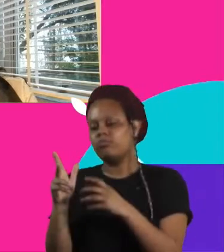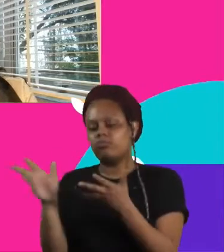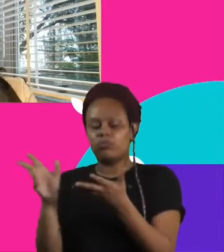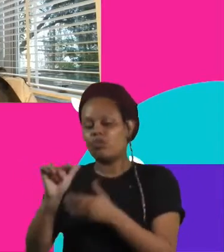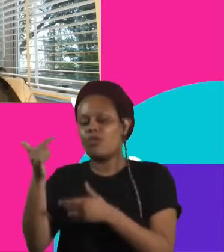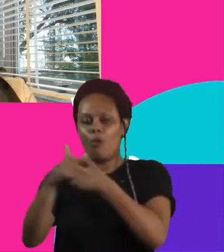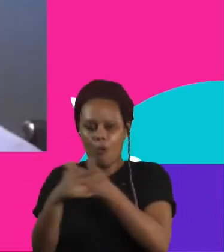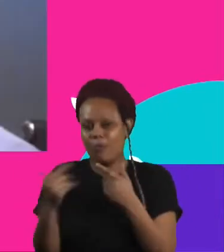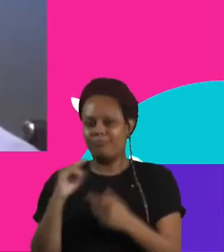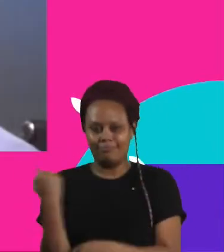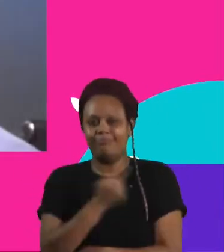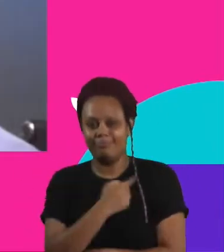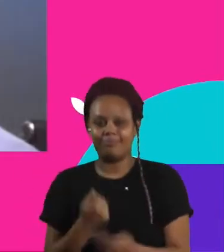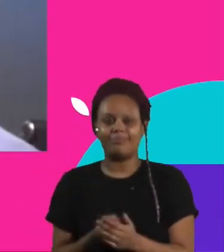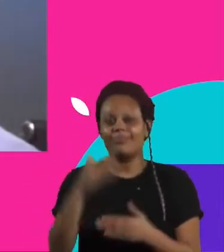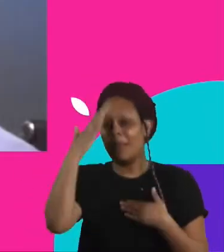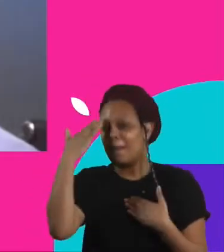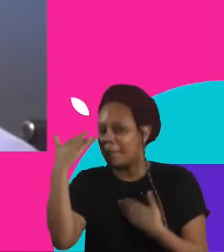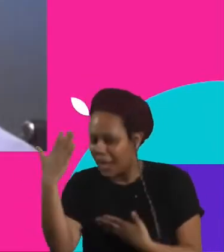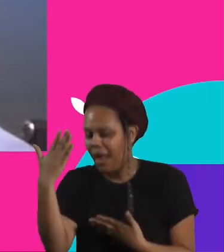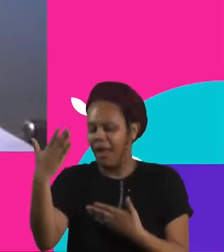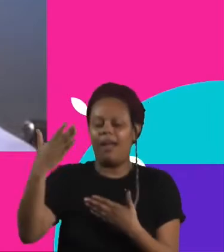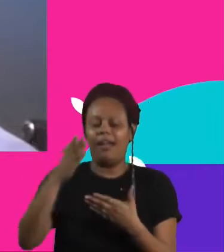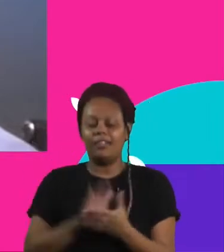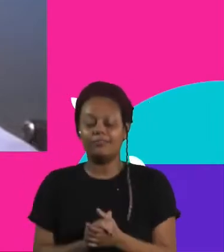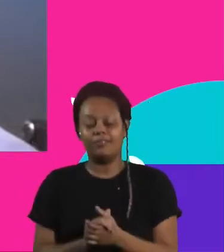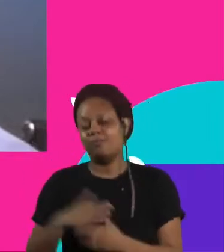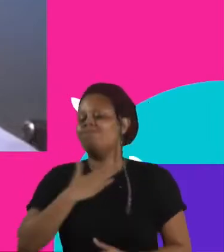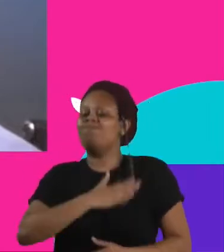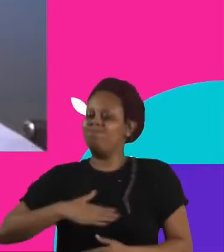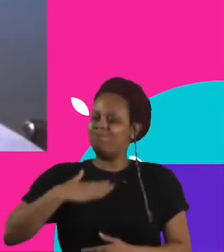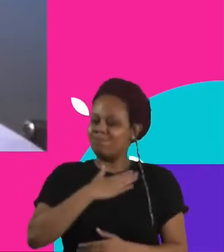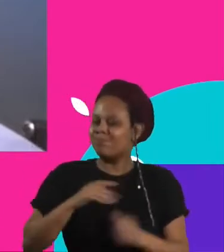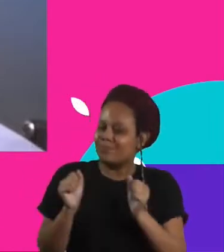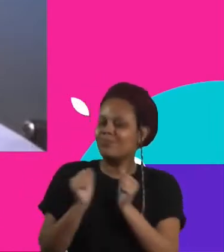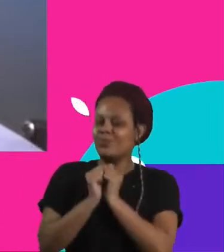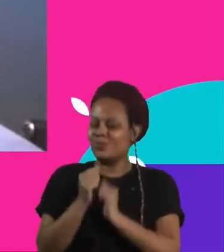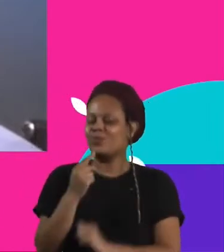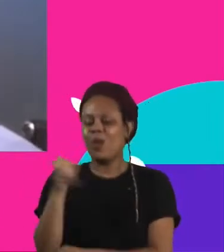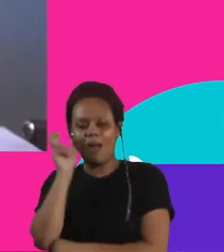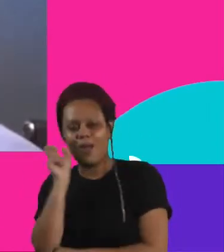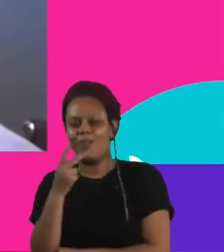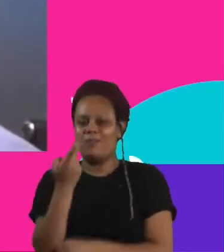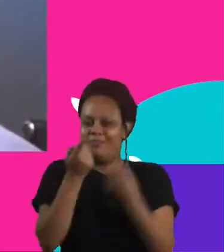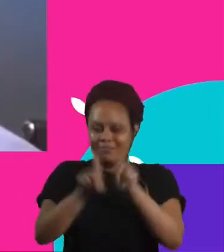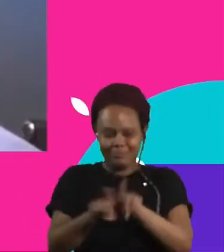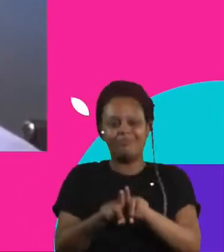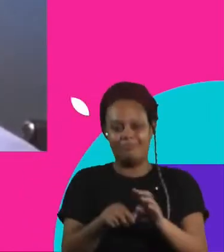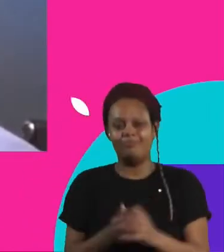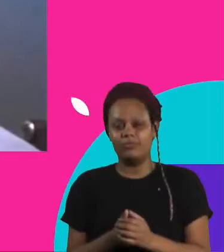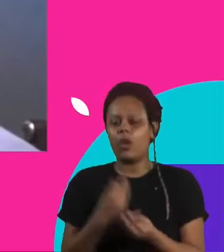Obrigado, Fernanda. Bom, Lúcia, obrigado pela introdução. É sempre um prazer te ouvir falar e como isso coaduna com